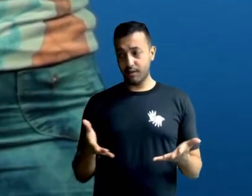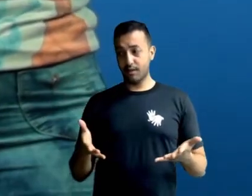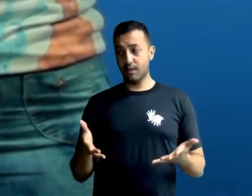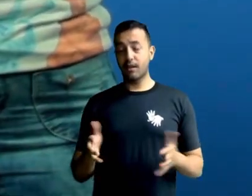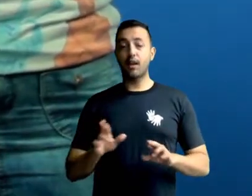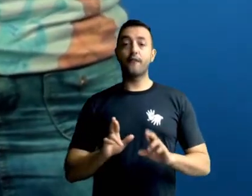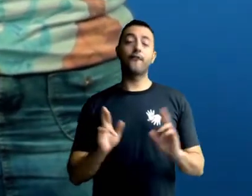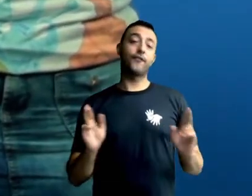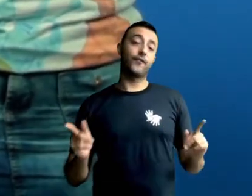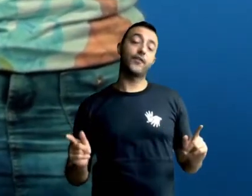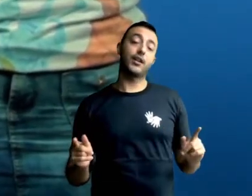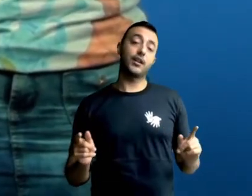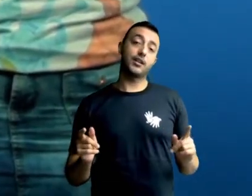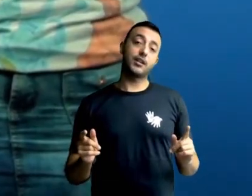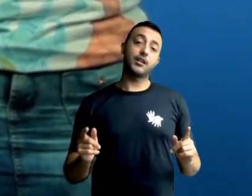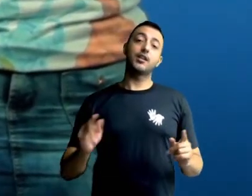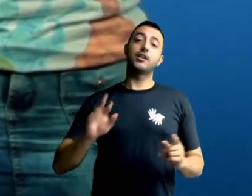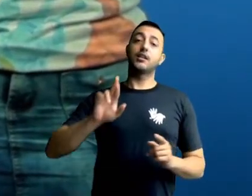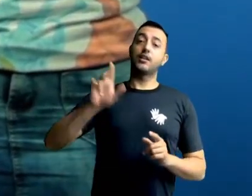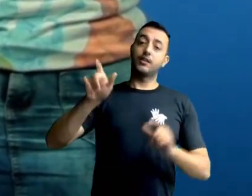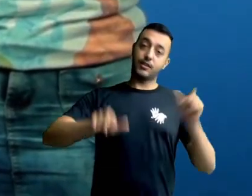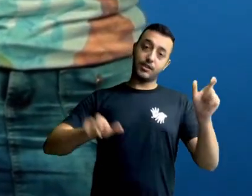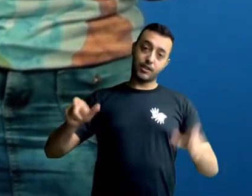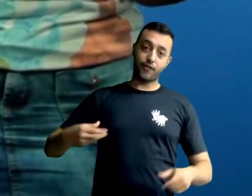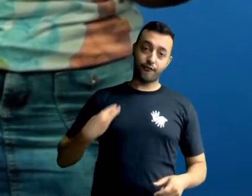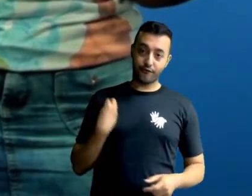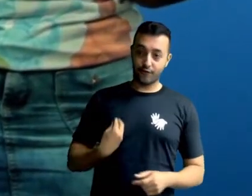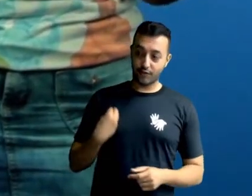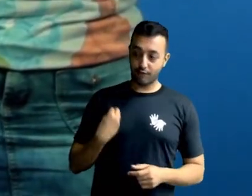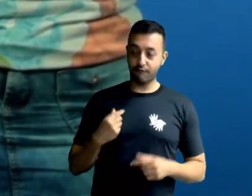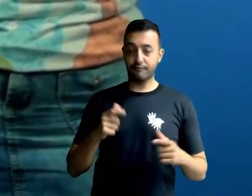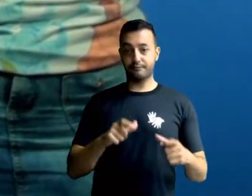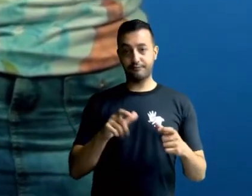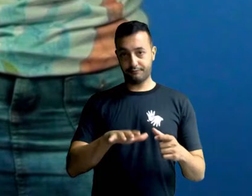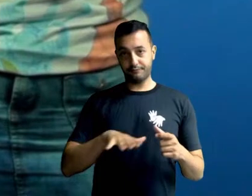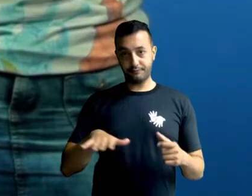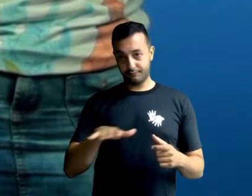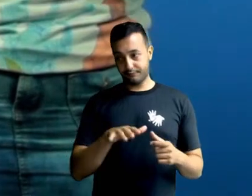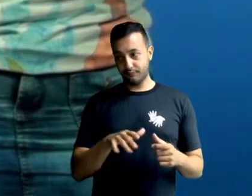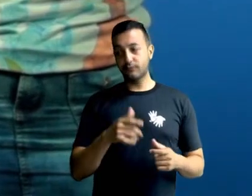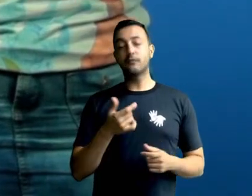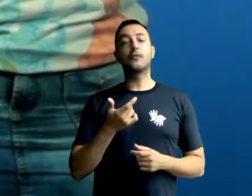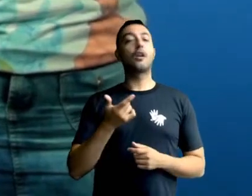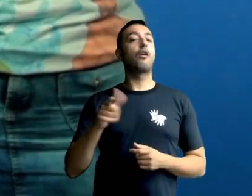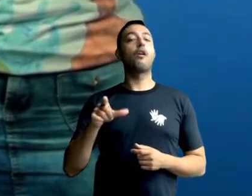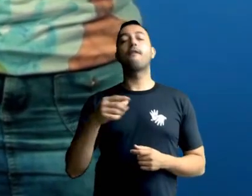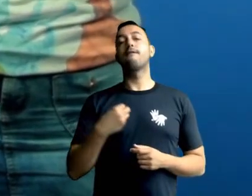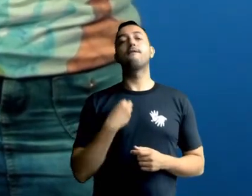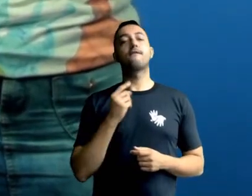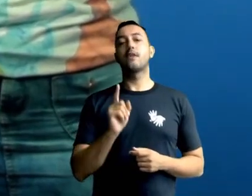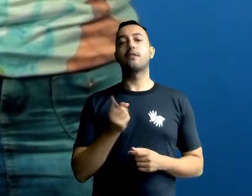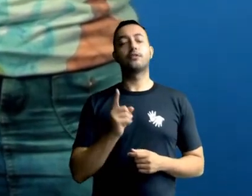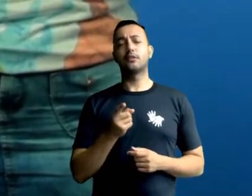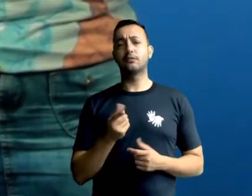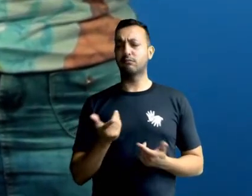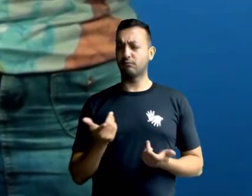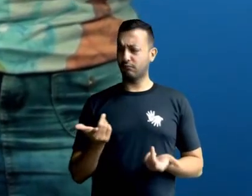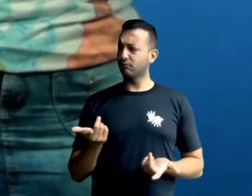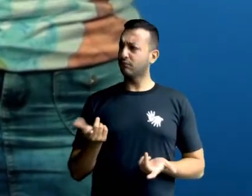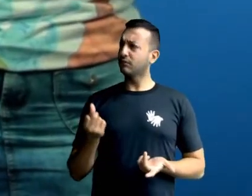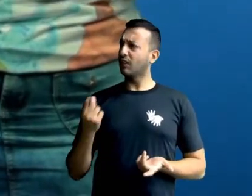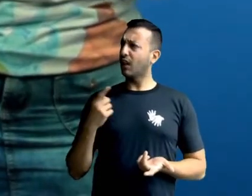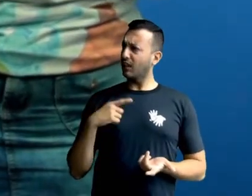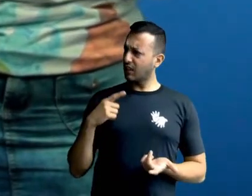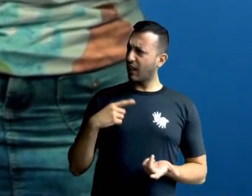agora, a diferença entre os seres que são vivos, que estão no ambiente, e os seres que não são vivos?